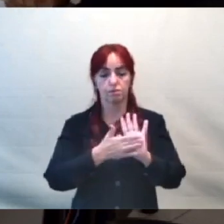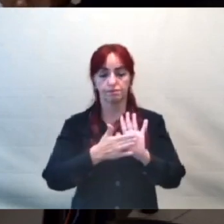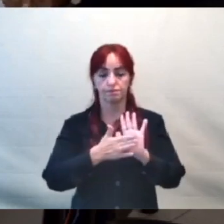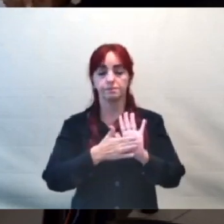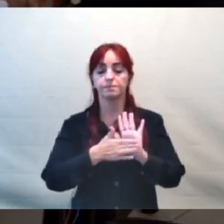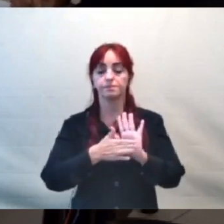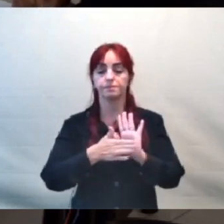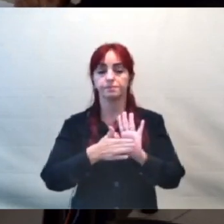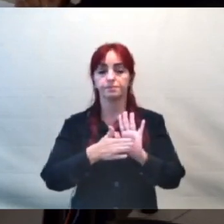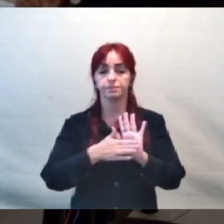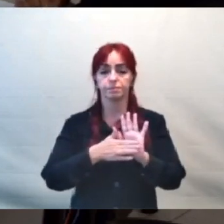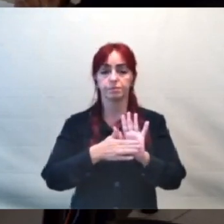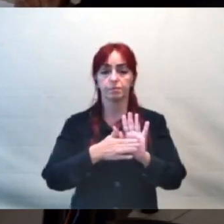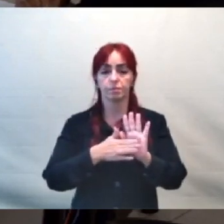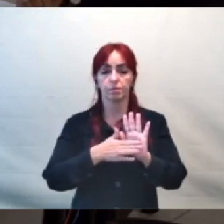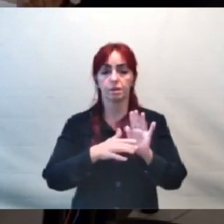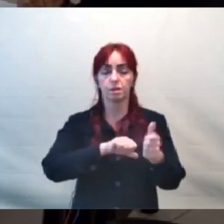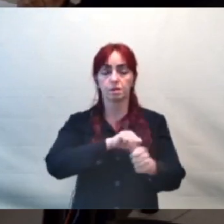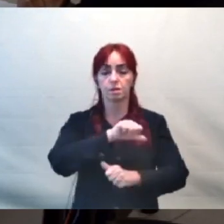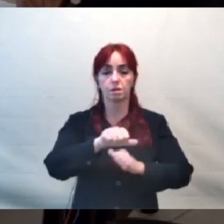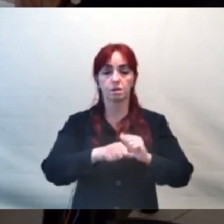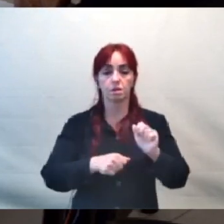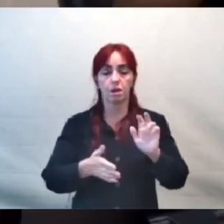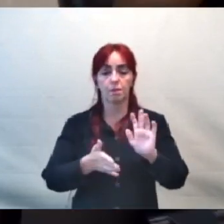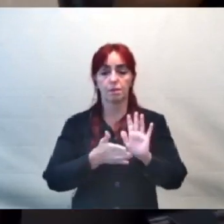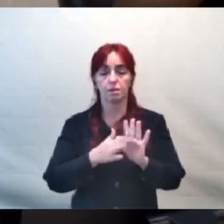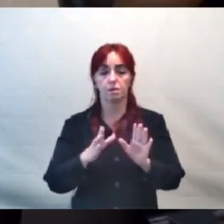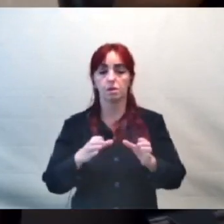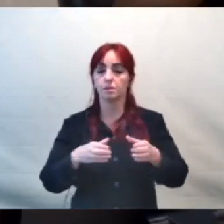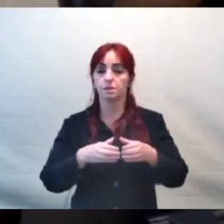então, para preposições da comissão.